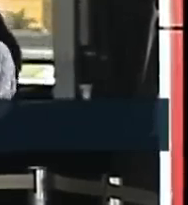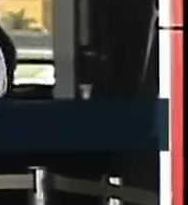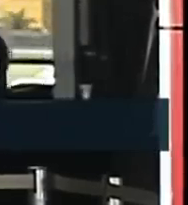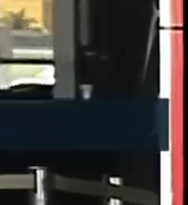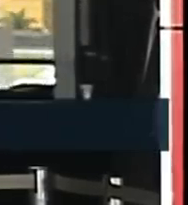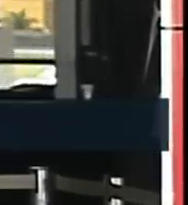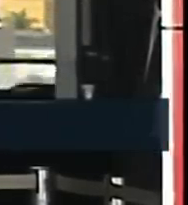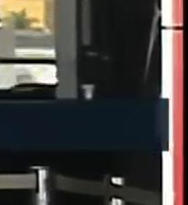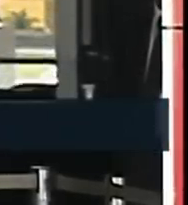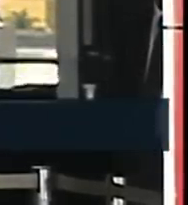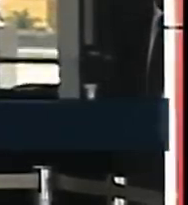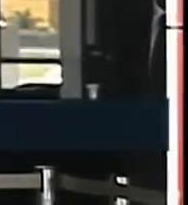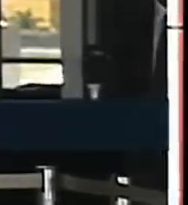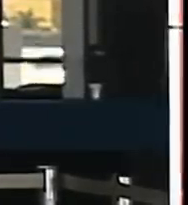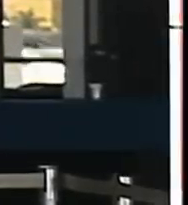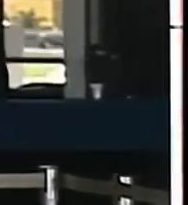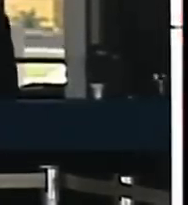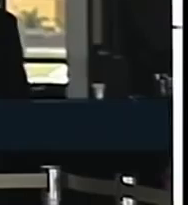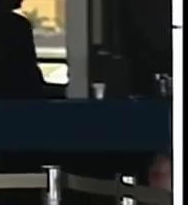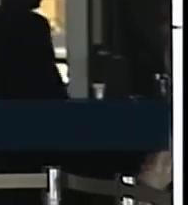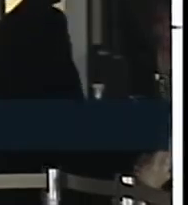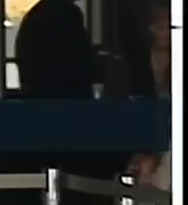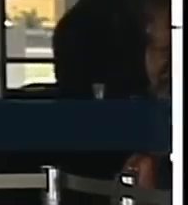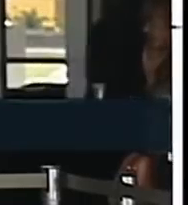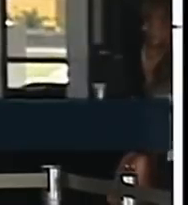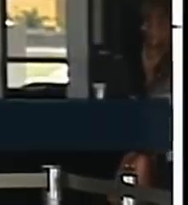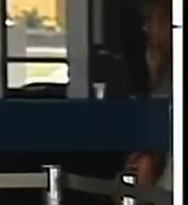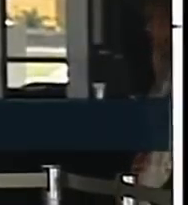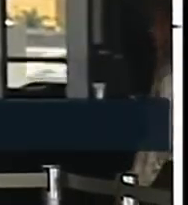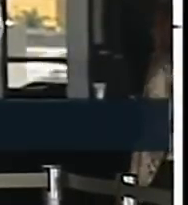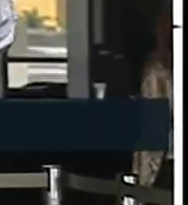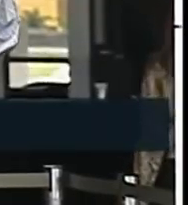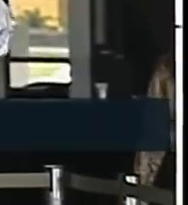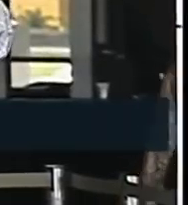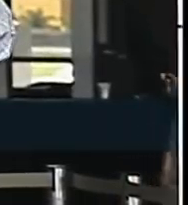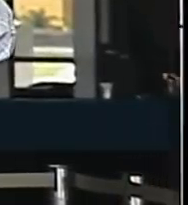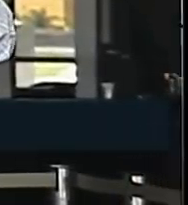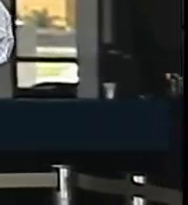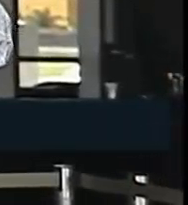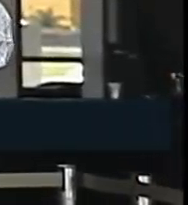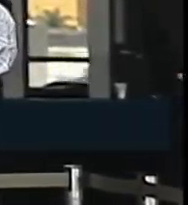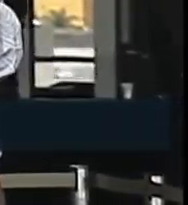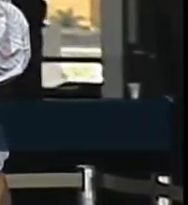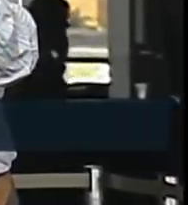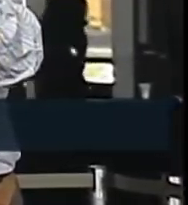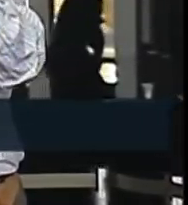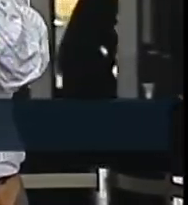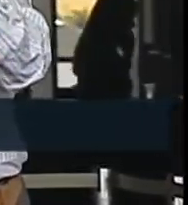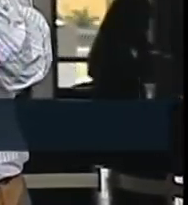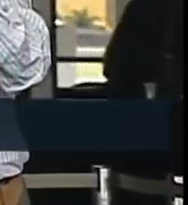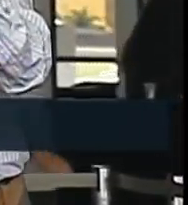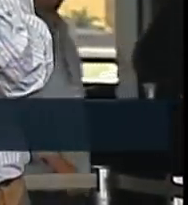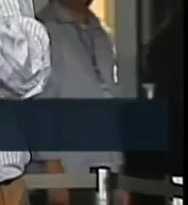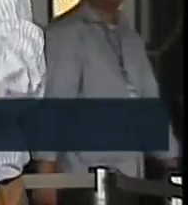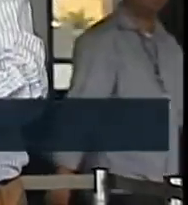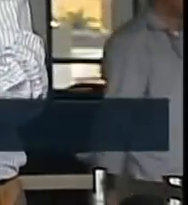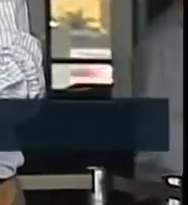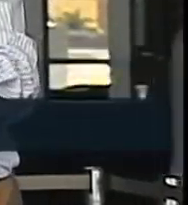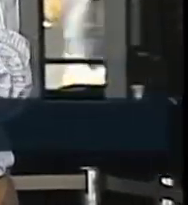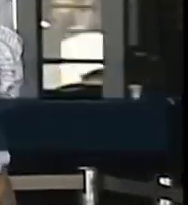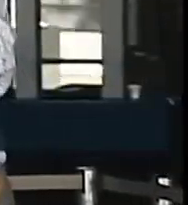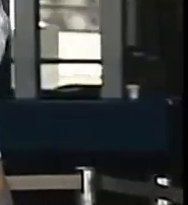wa feio manen cuca A ben wala mei ma fuga kure ya jola ba me kami